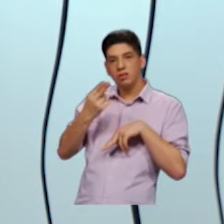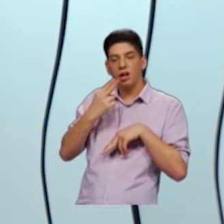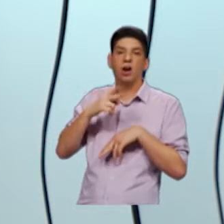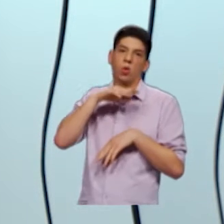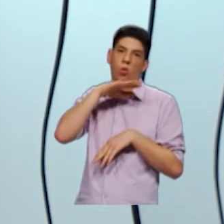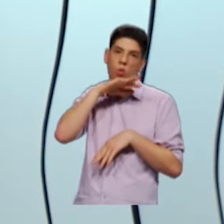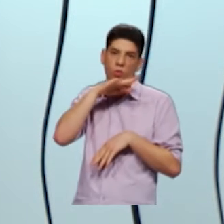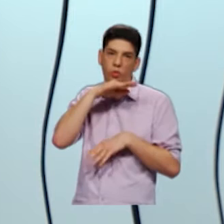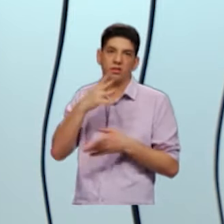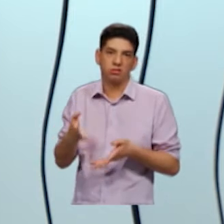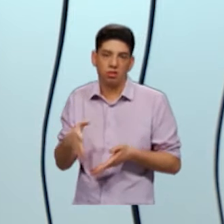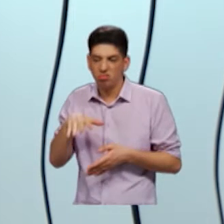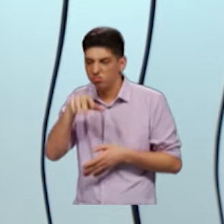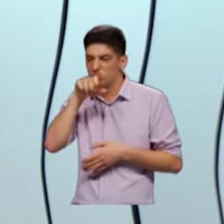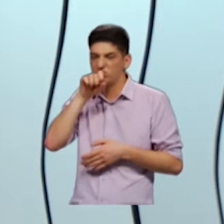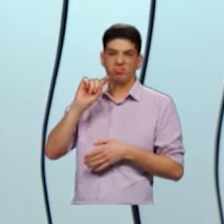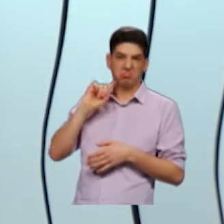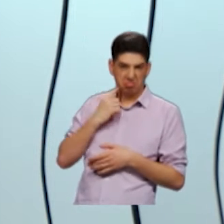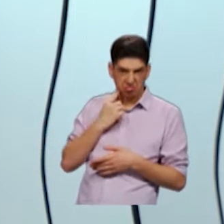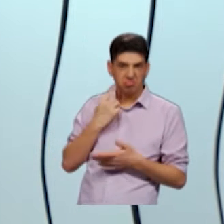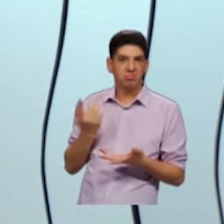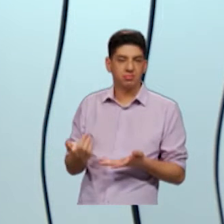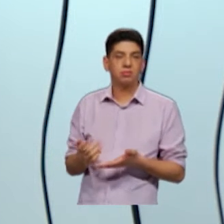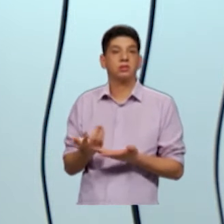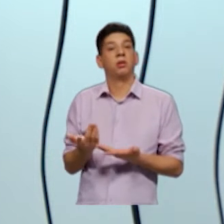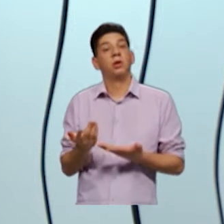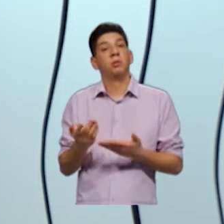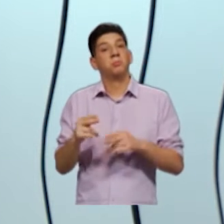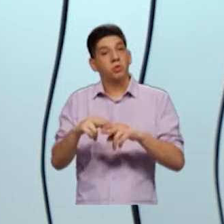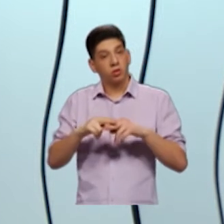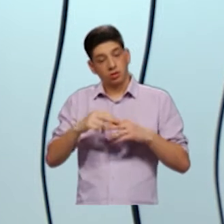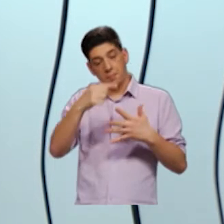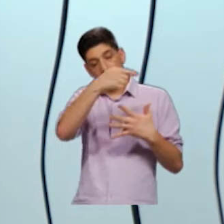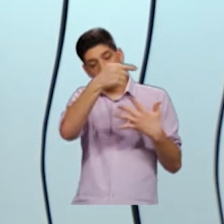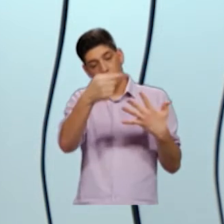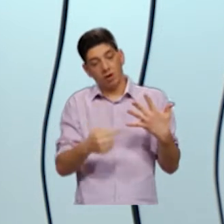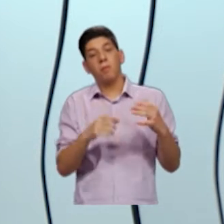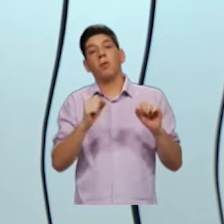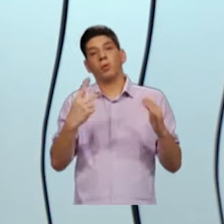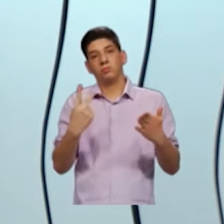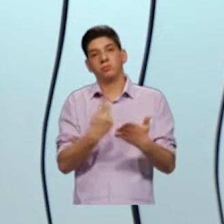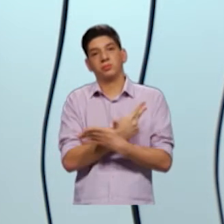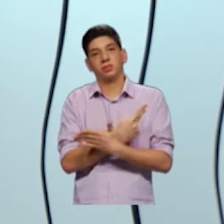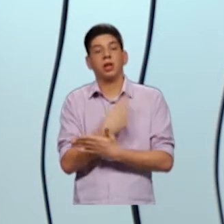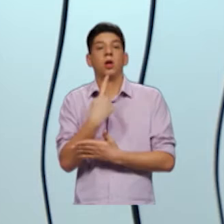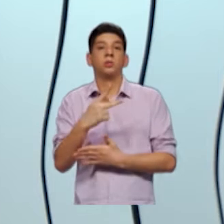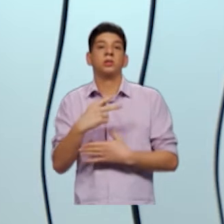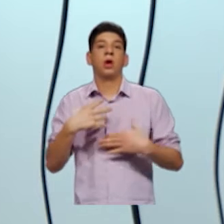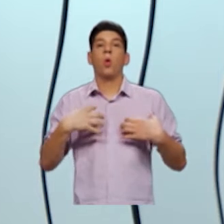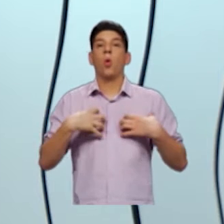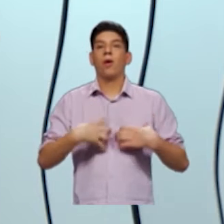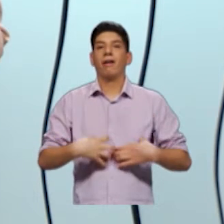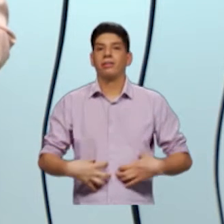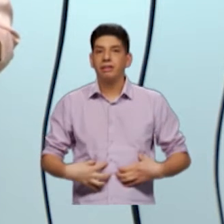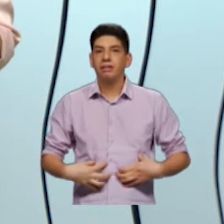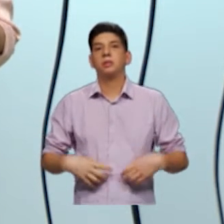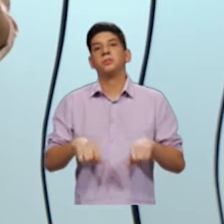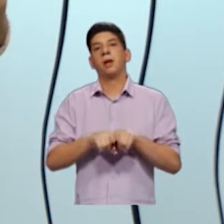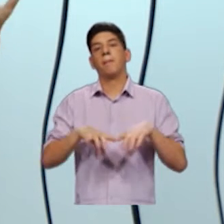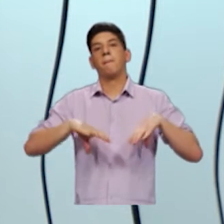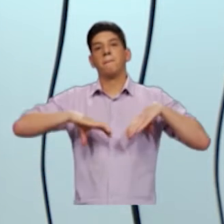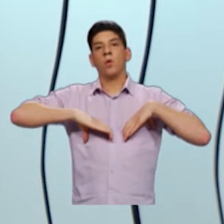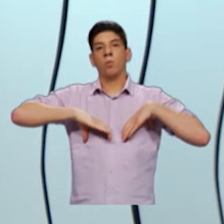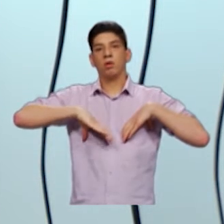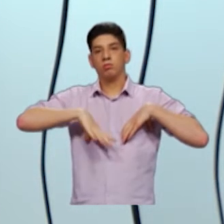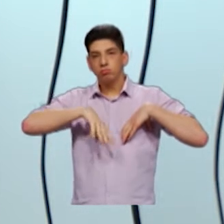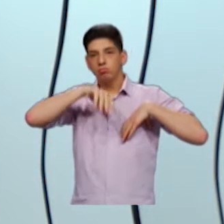de acordo a essas coisas, então pode acontecer do seu organismo, do seu pulmão,